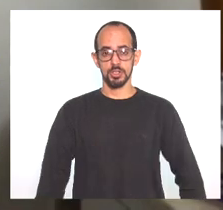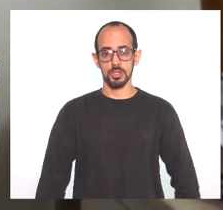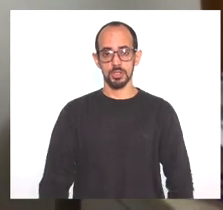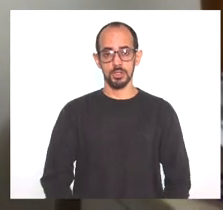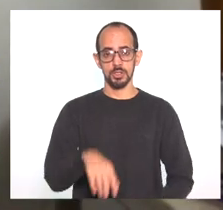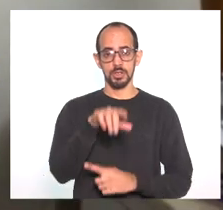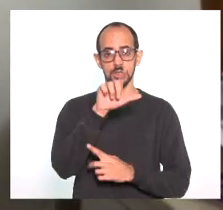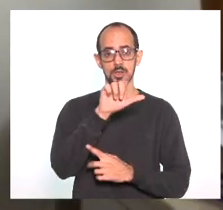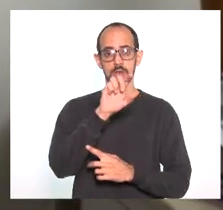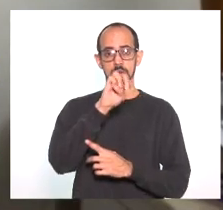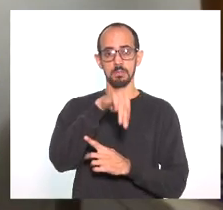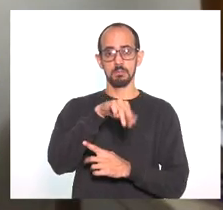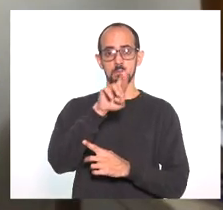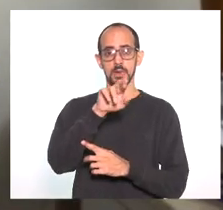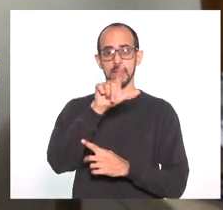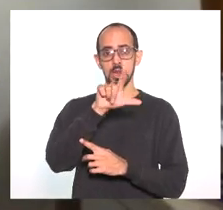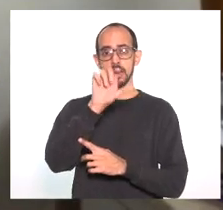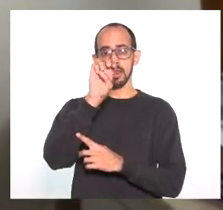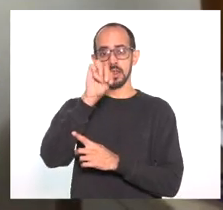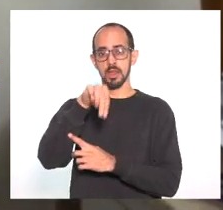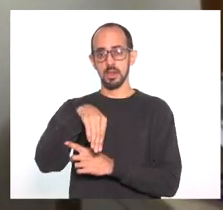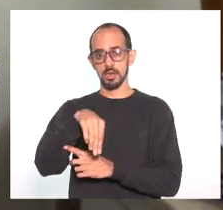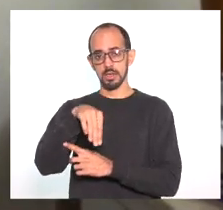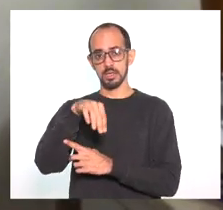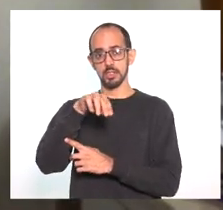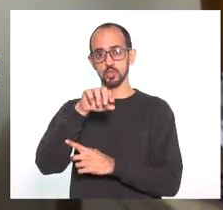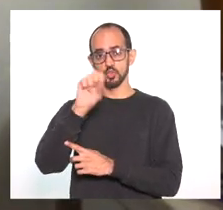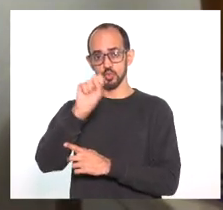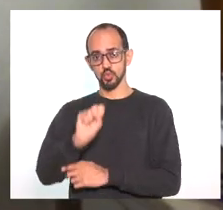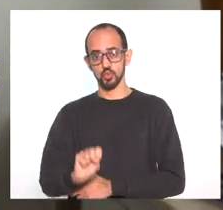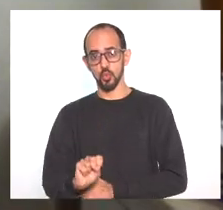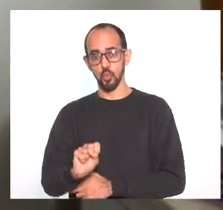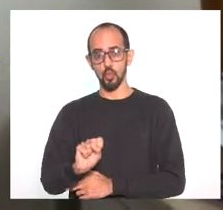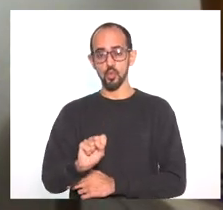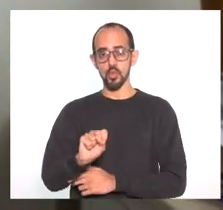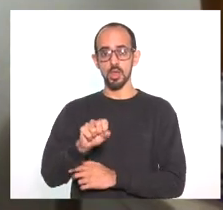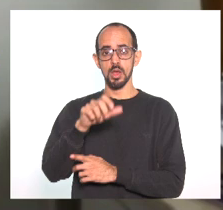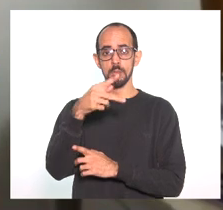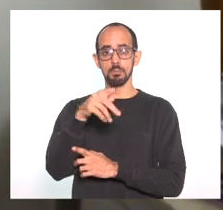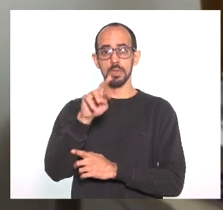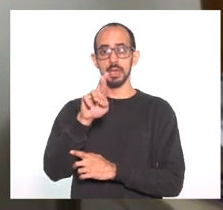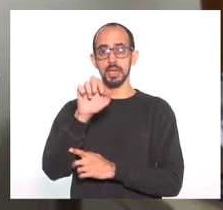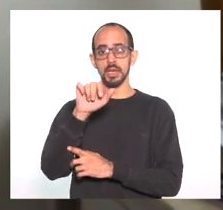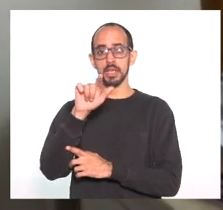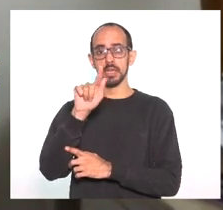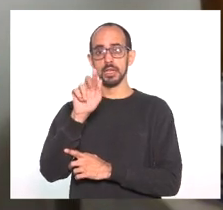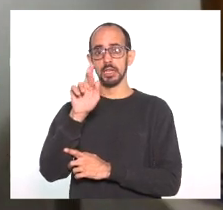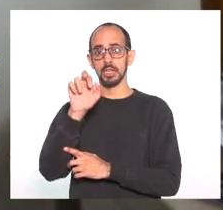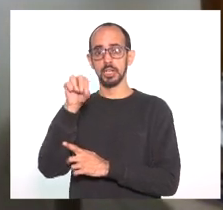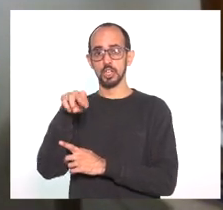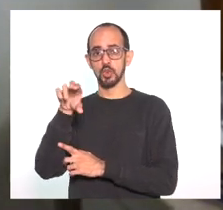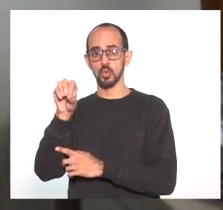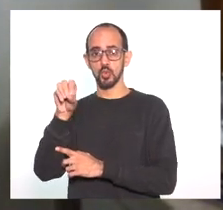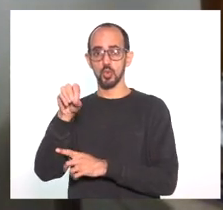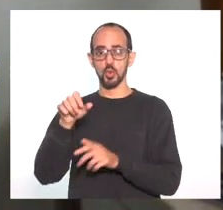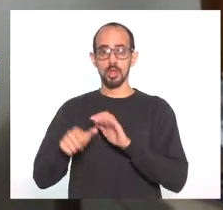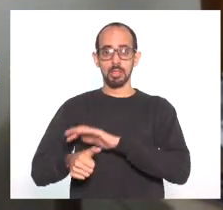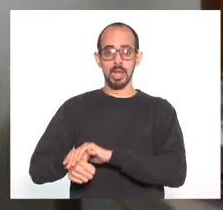Marlim Sul, Peregrino, Roncador, Tartaruga Verde.